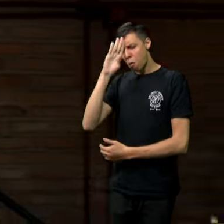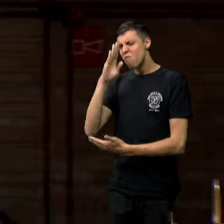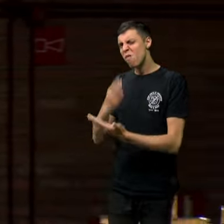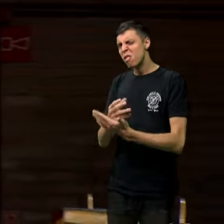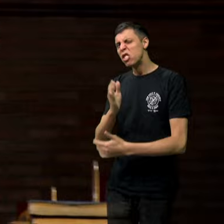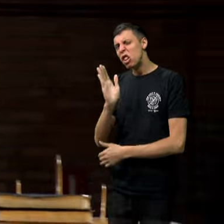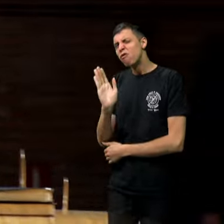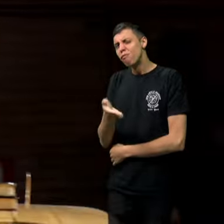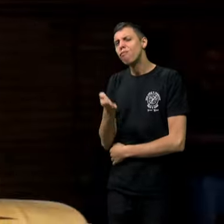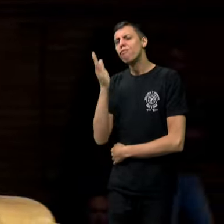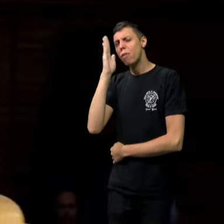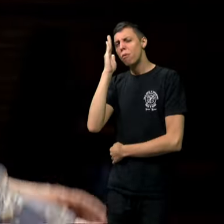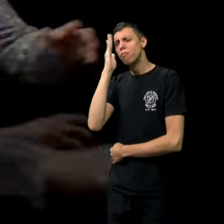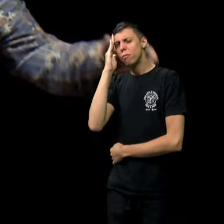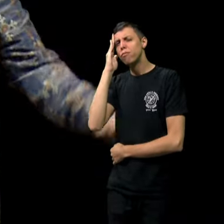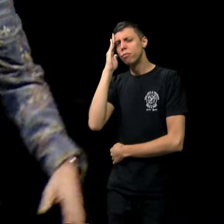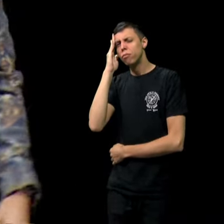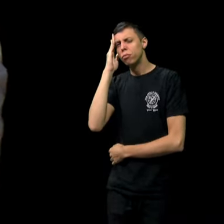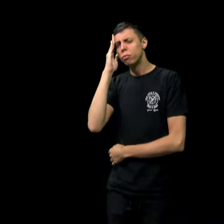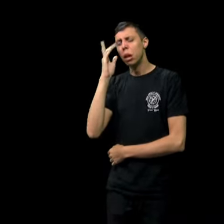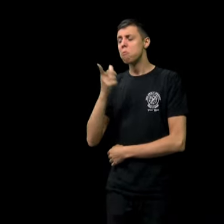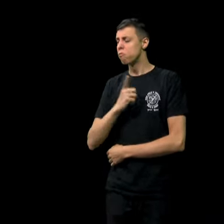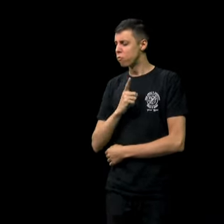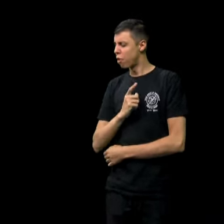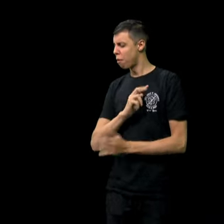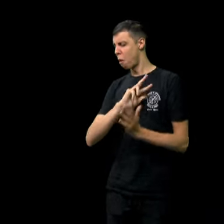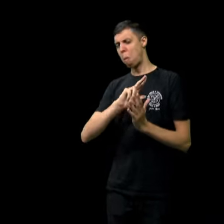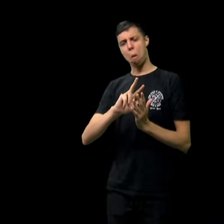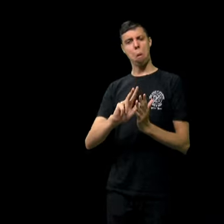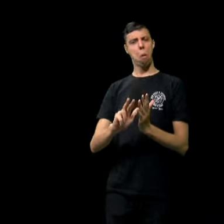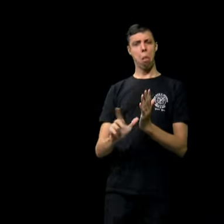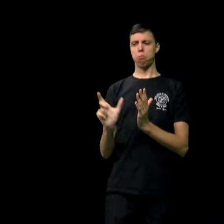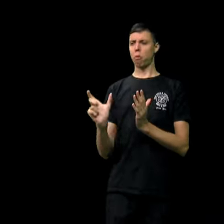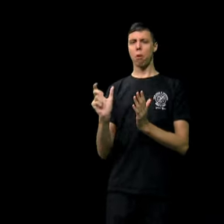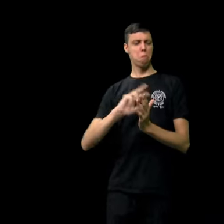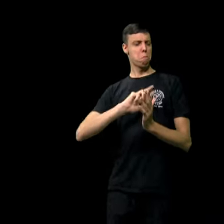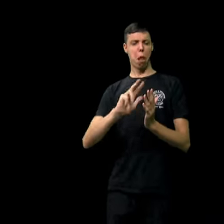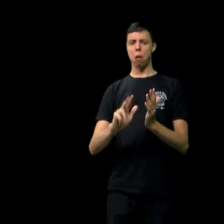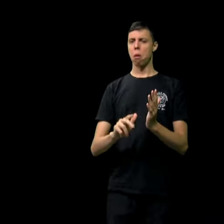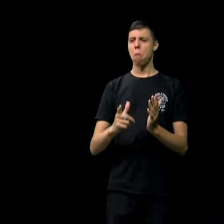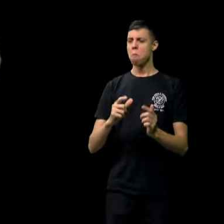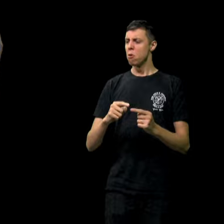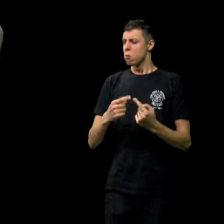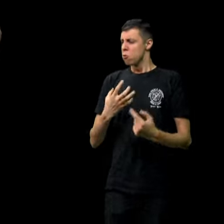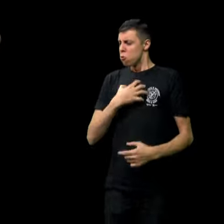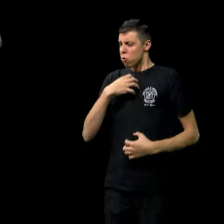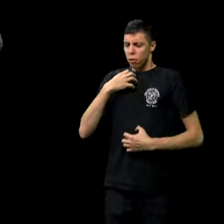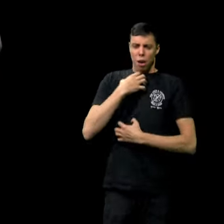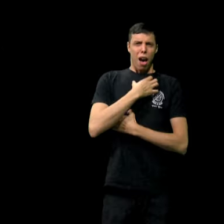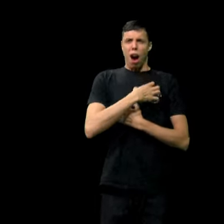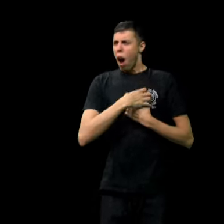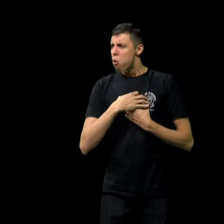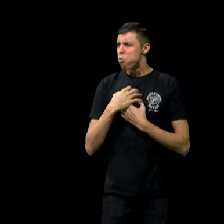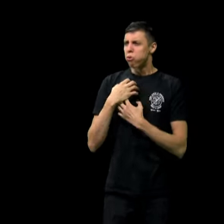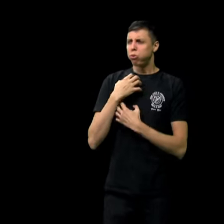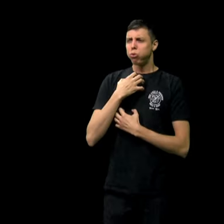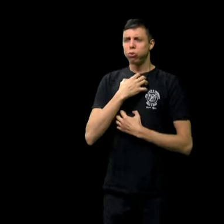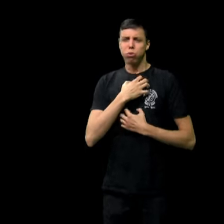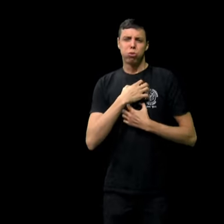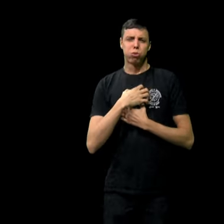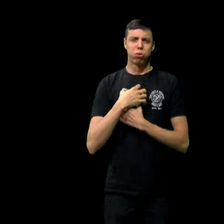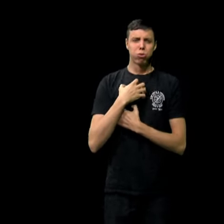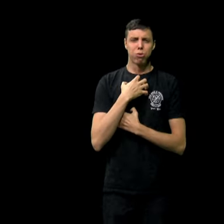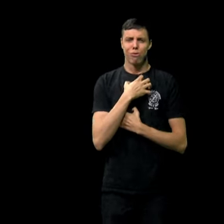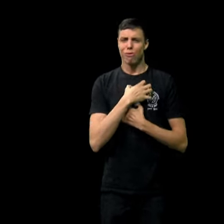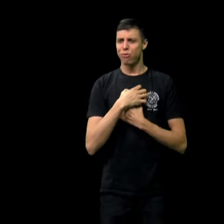essa palavra. E tenho muitas outras para associar a ela. Mas tem uma palavra que está dentro de mim, assim, girando como